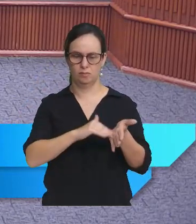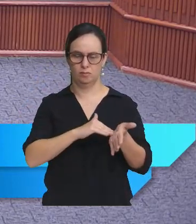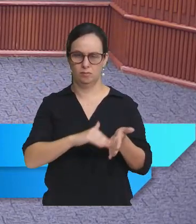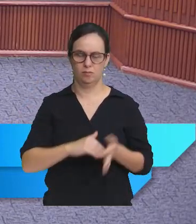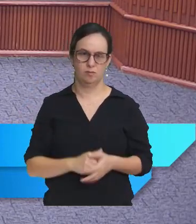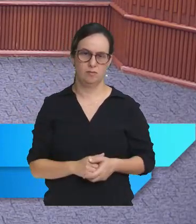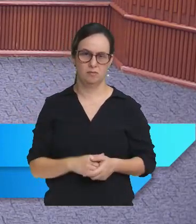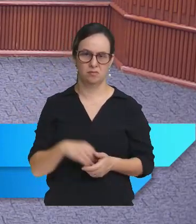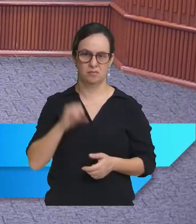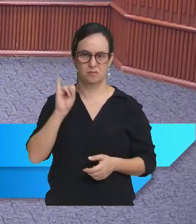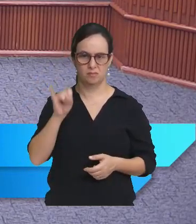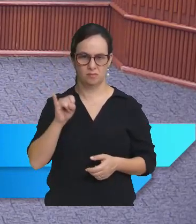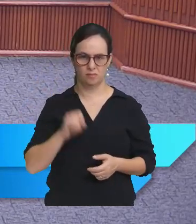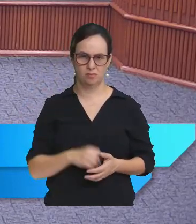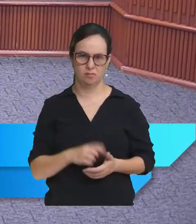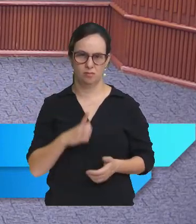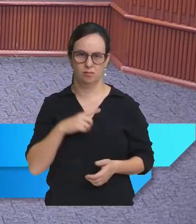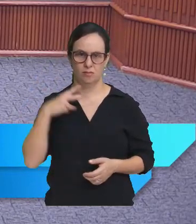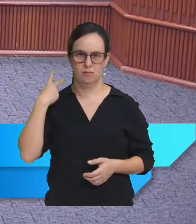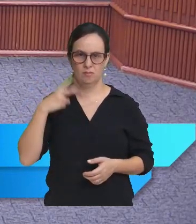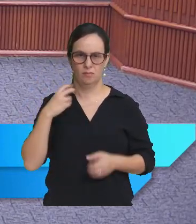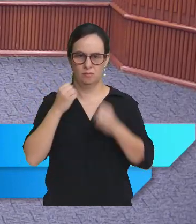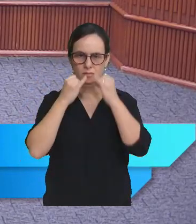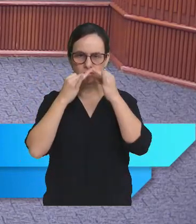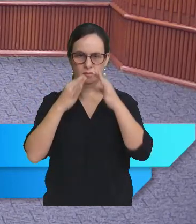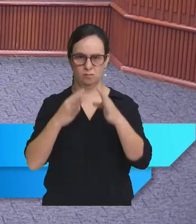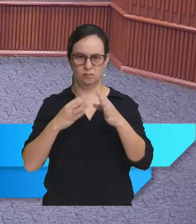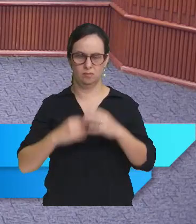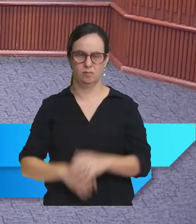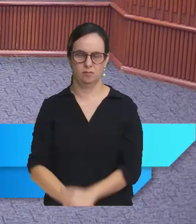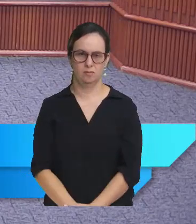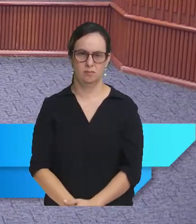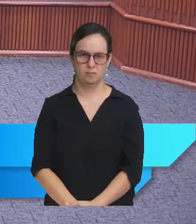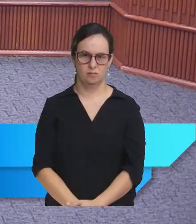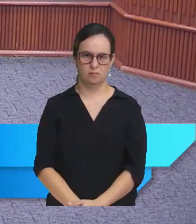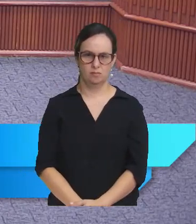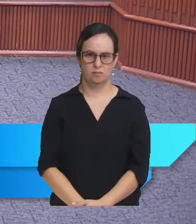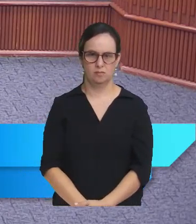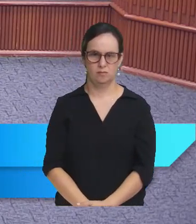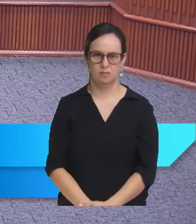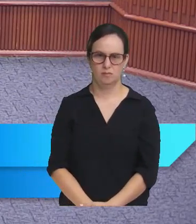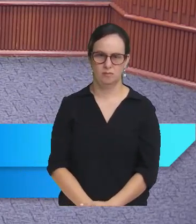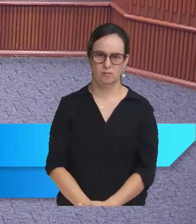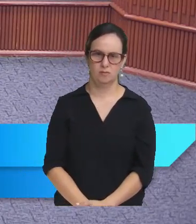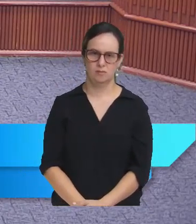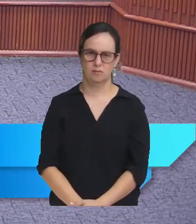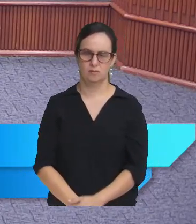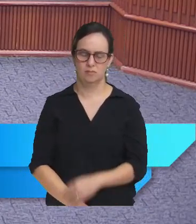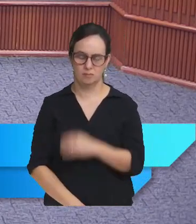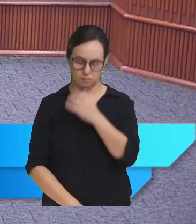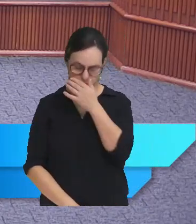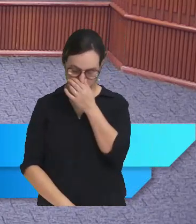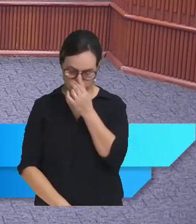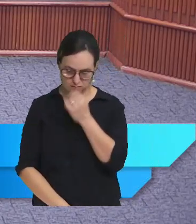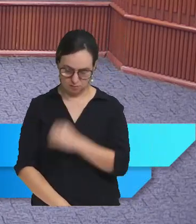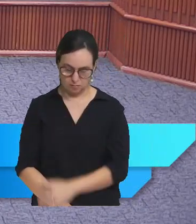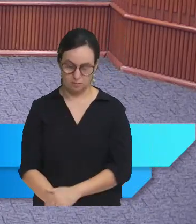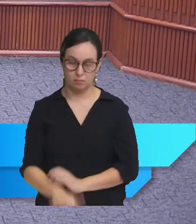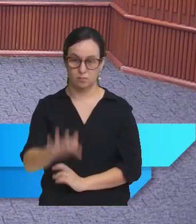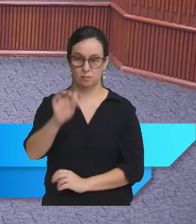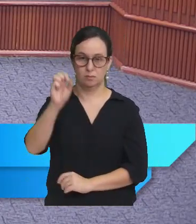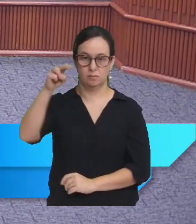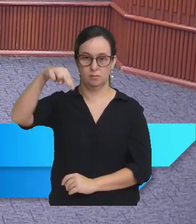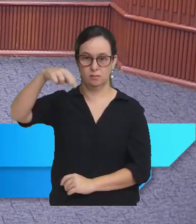vereadores inscritos para explicação pessoal. Sim, senhor presidente. O vereador Fernando Sirkia. Concedo a palavra, então,